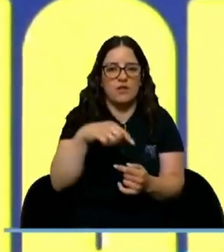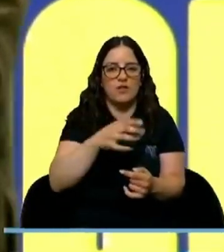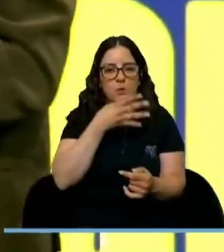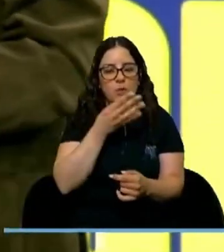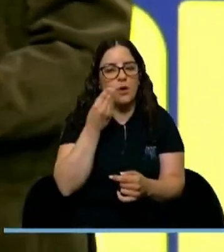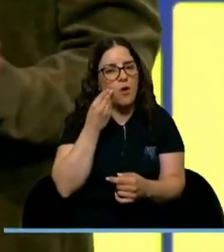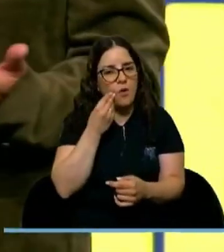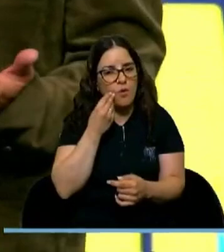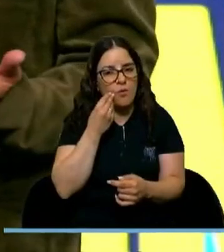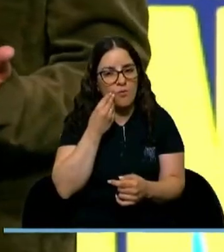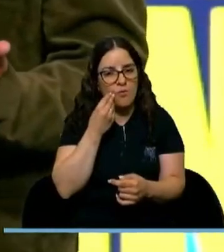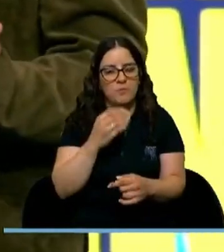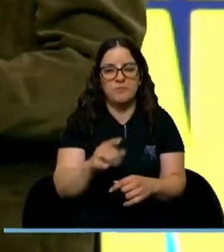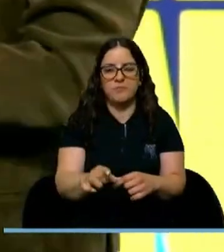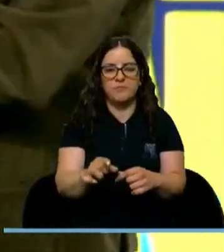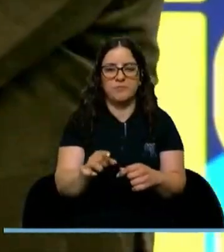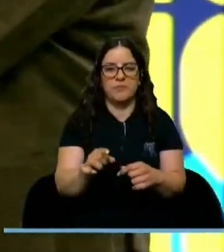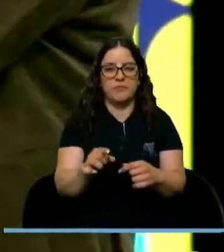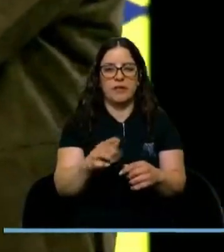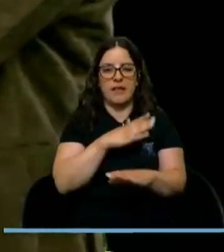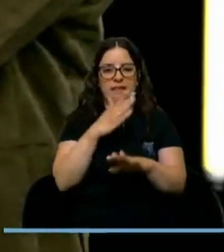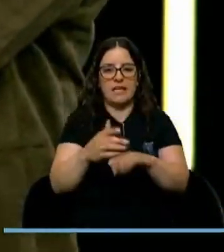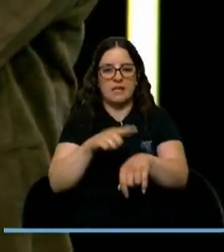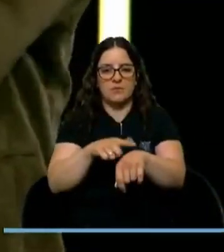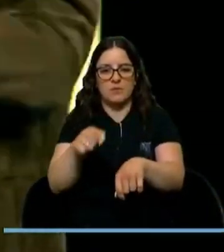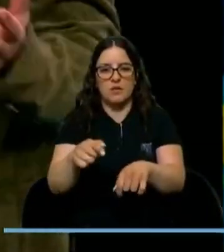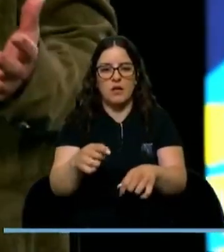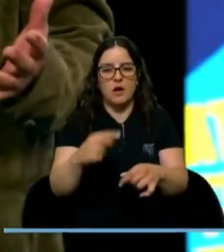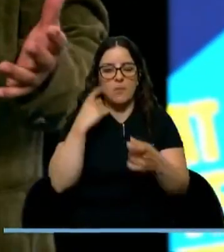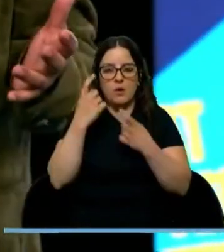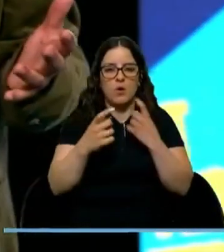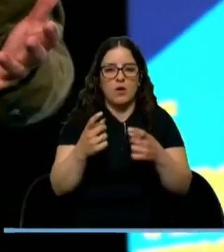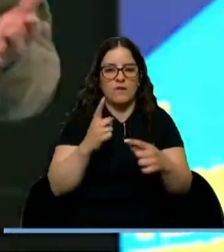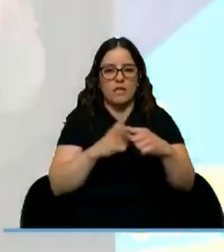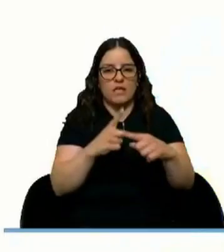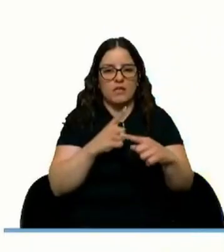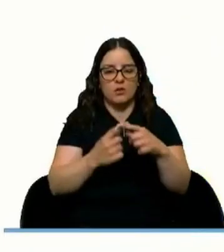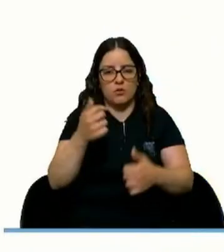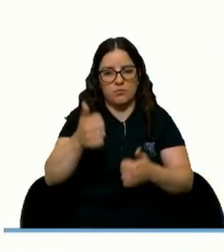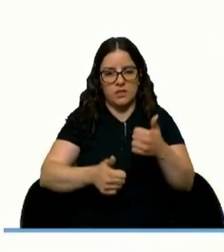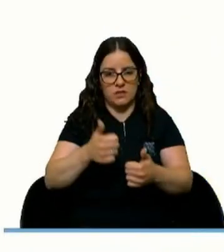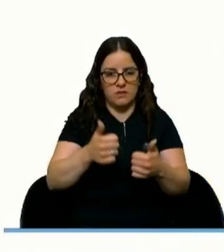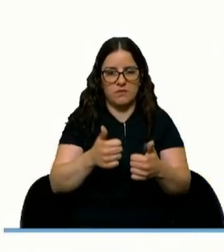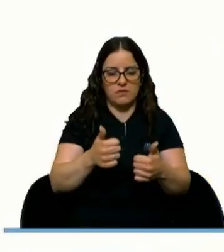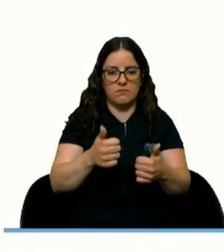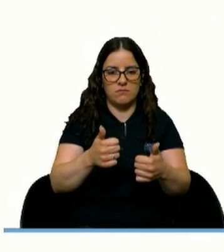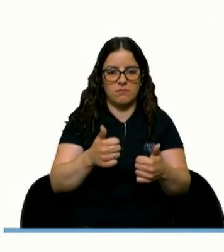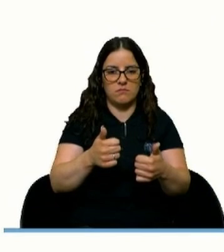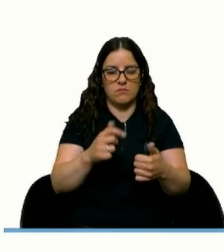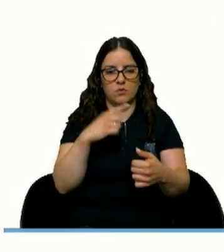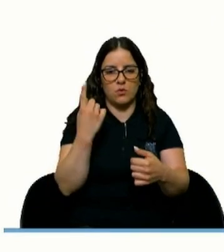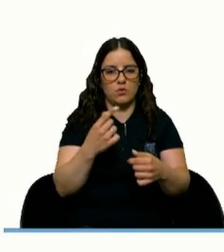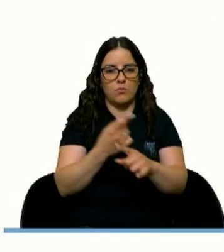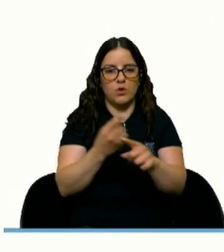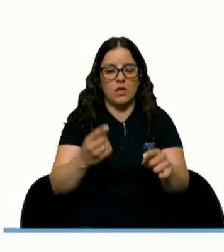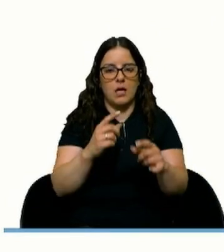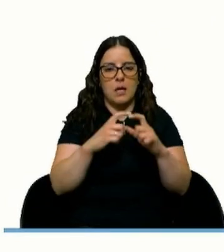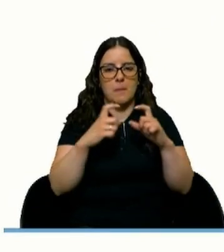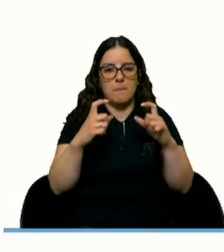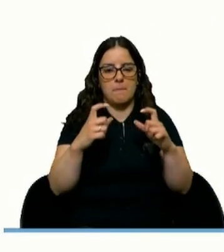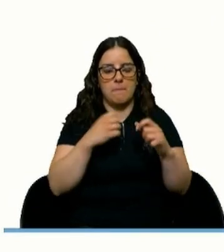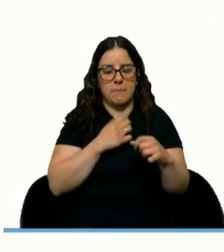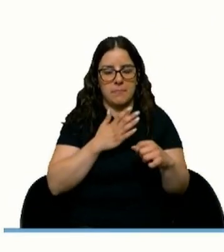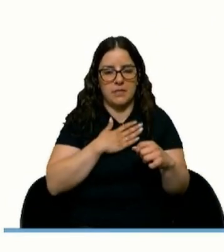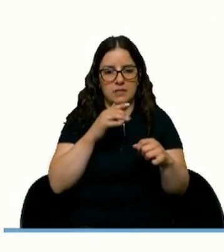lá, estamos à procura do quê? Da vantagem competitiva, todos nós. Porque as empresas, com a disrupção, esta alteração de